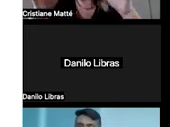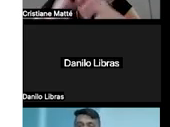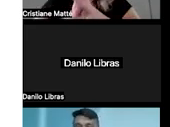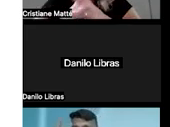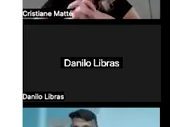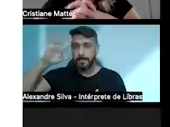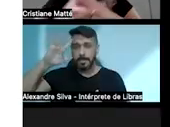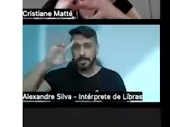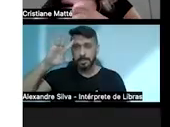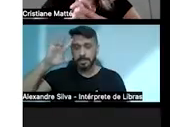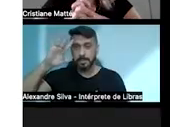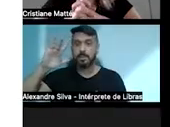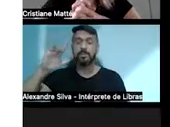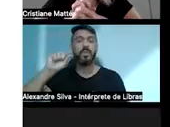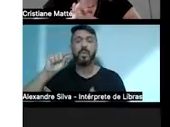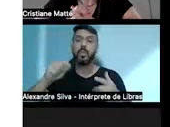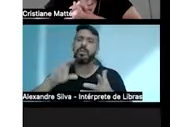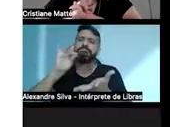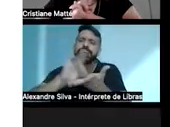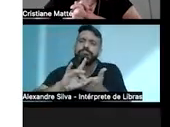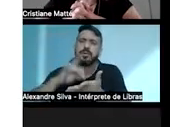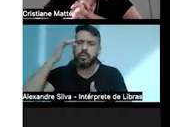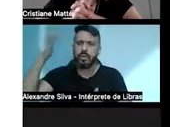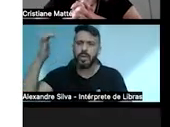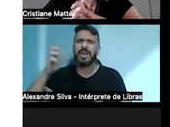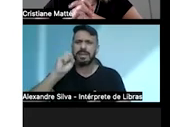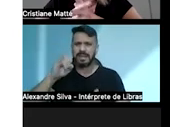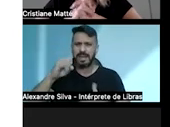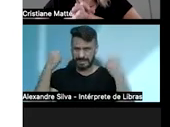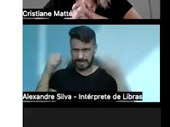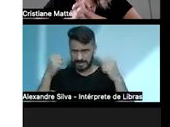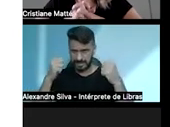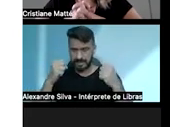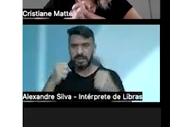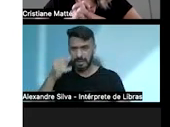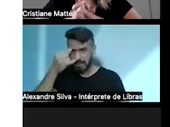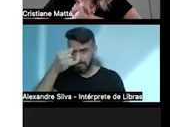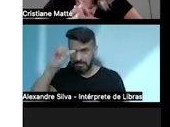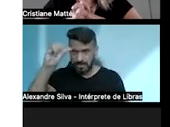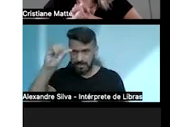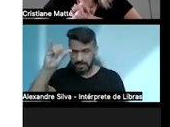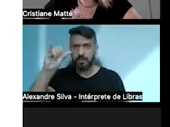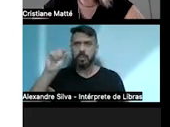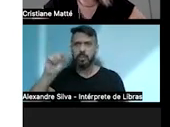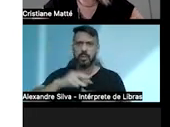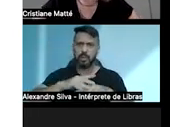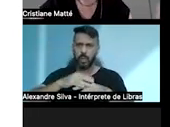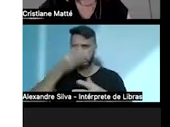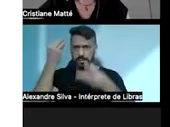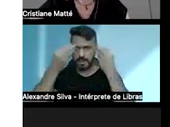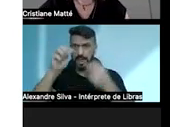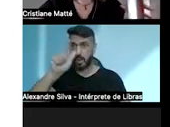mais, né, na nossa realidade do dia a dia. Será que fazer exercício previne a doença de Alzheimer? Vamos ver o que já tem na